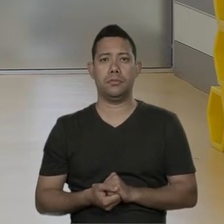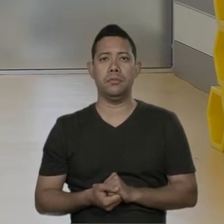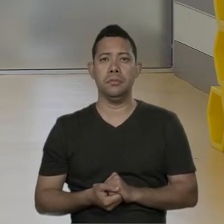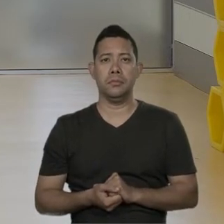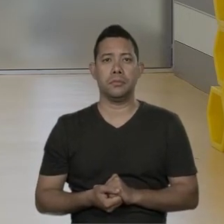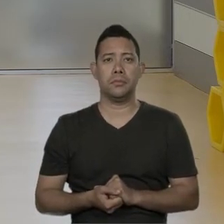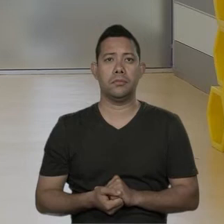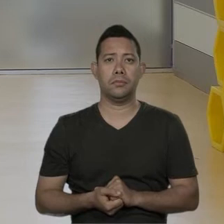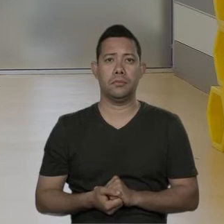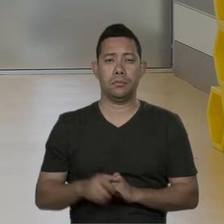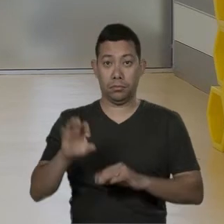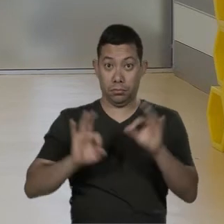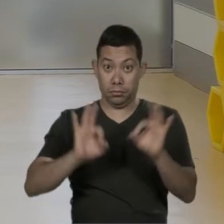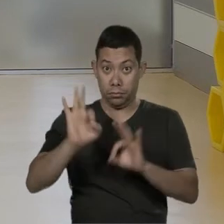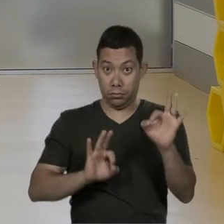Prepara.